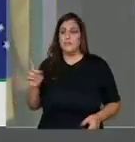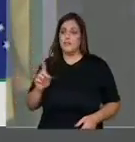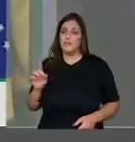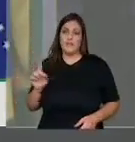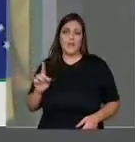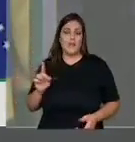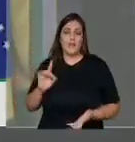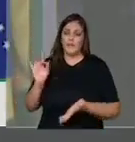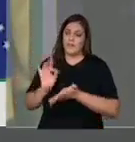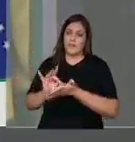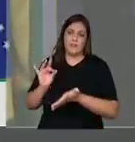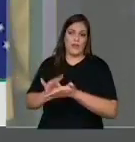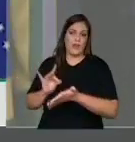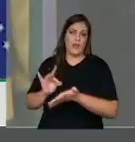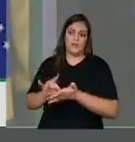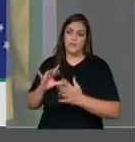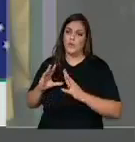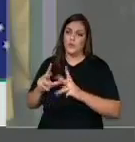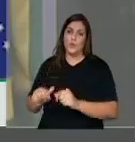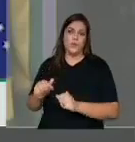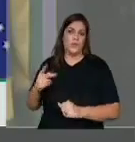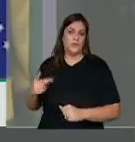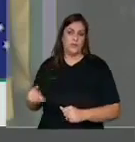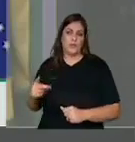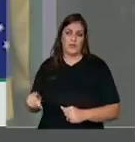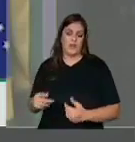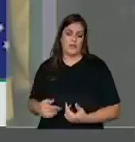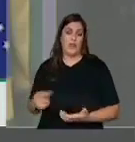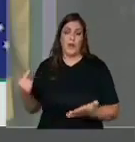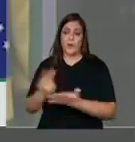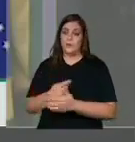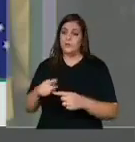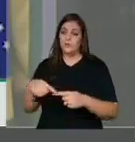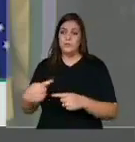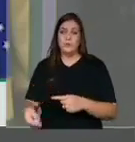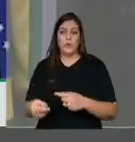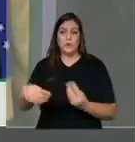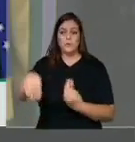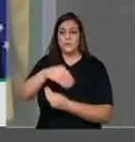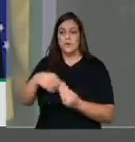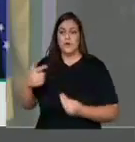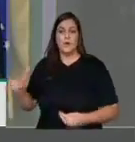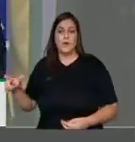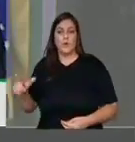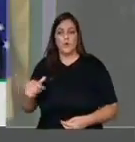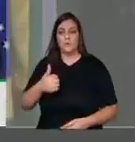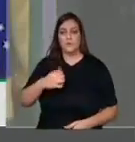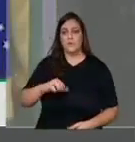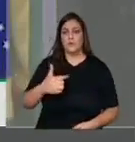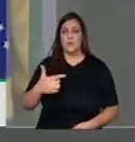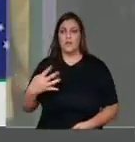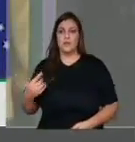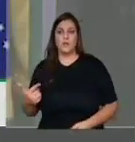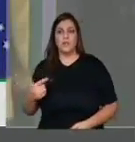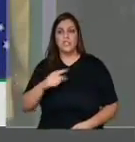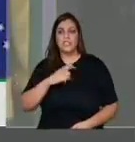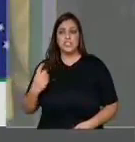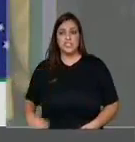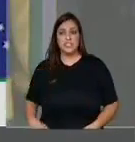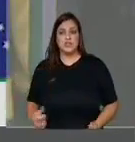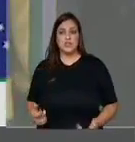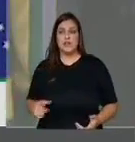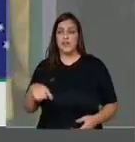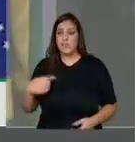do comunismo real, que aconteceu depois em 48 na China. Aí vem um golpe atrás